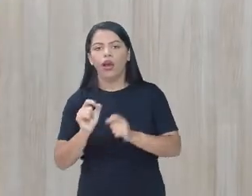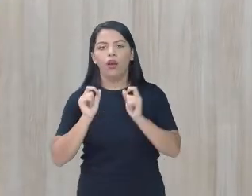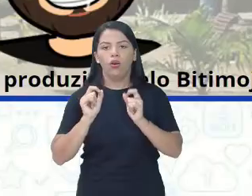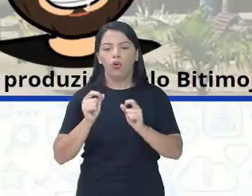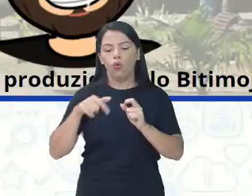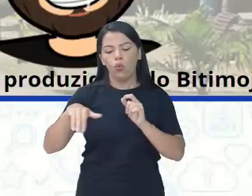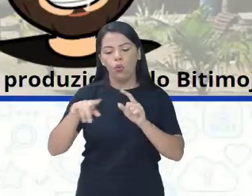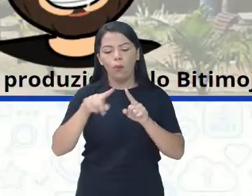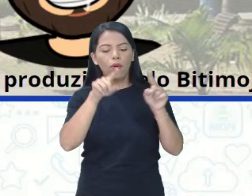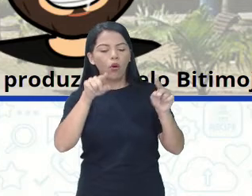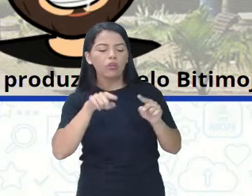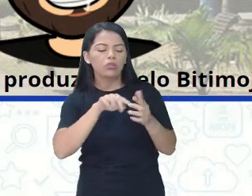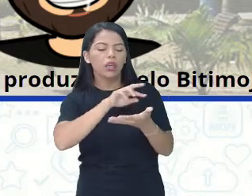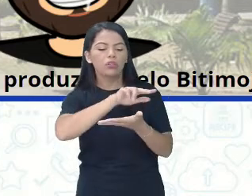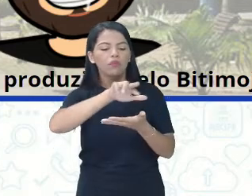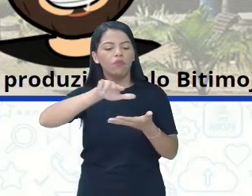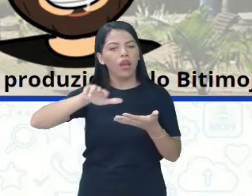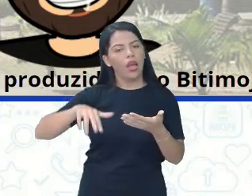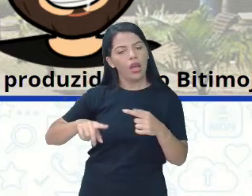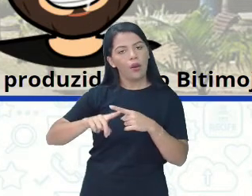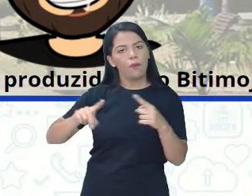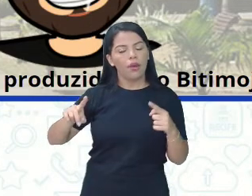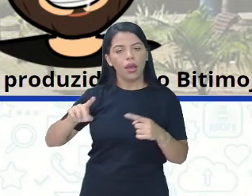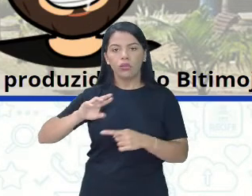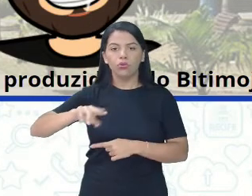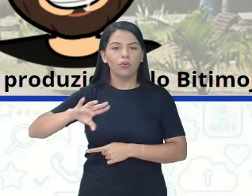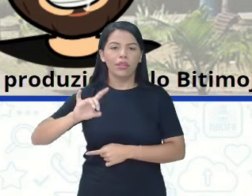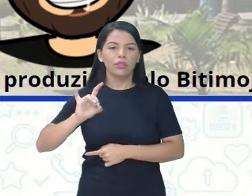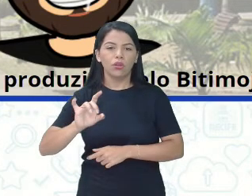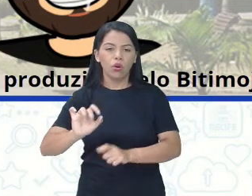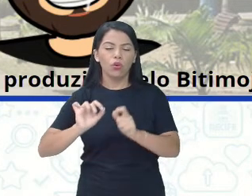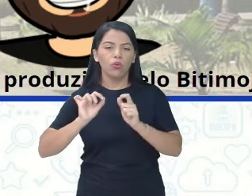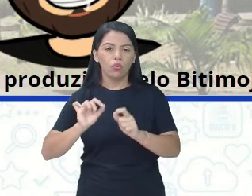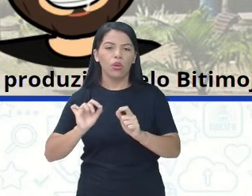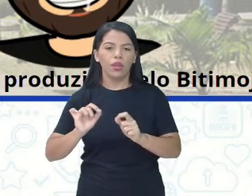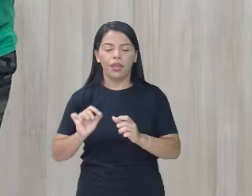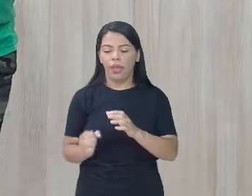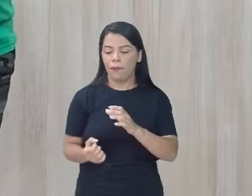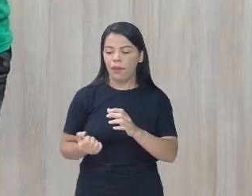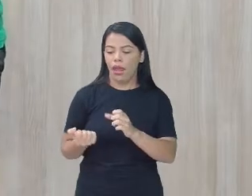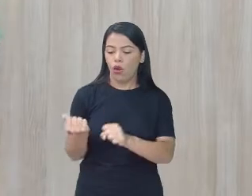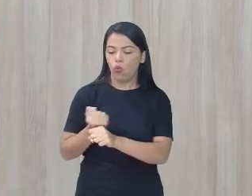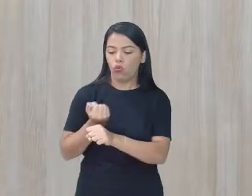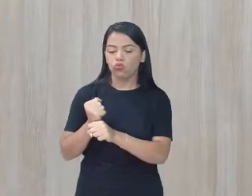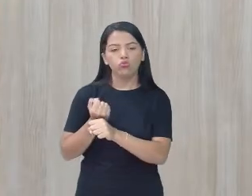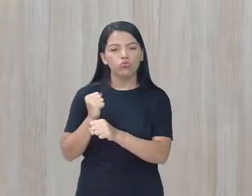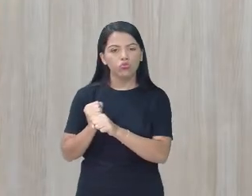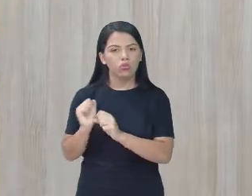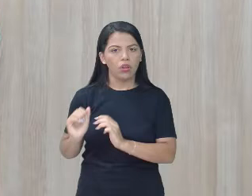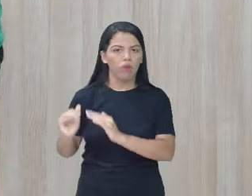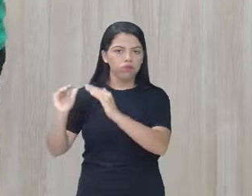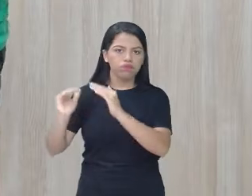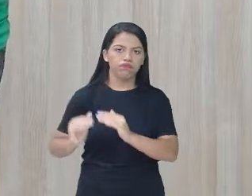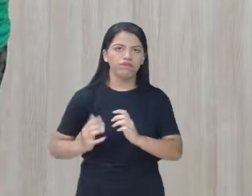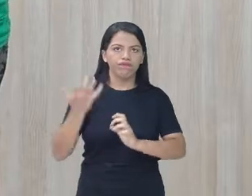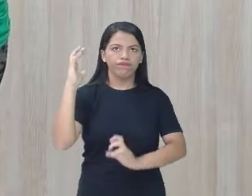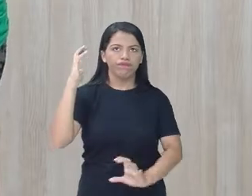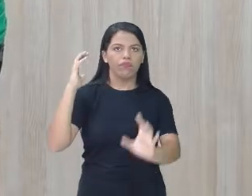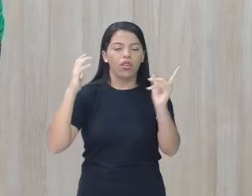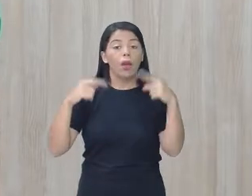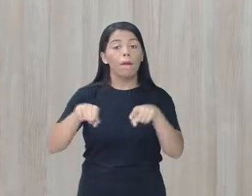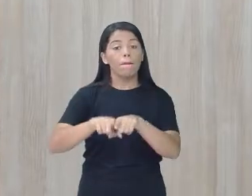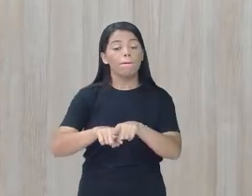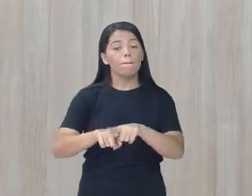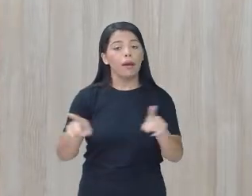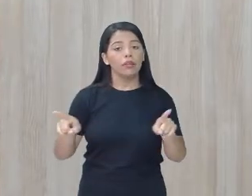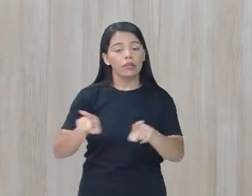esses projetos, mas não somente com o projeto, né, para construção. Ele vai trabalhar também com a questão da